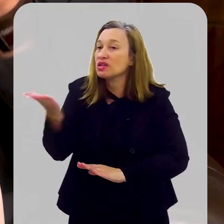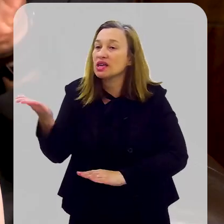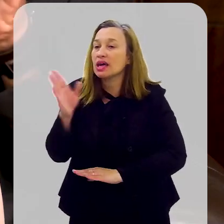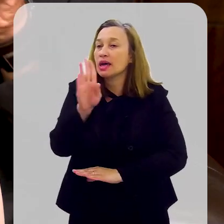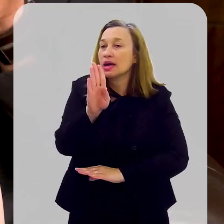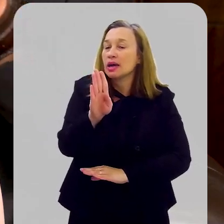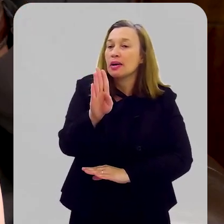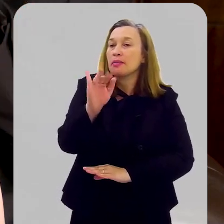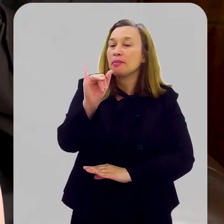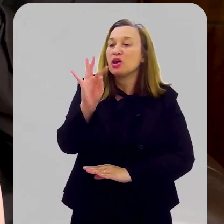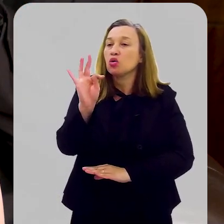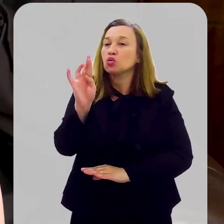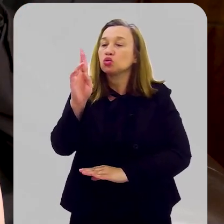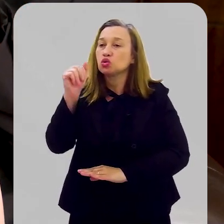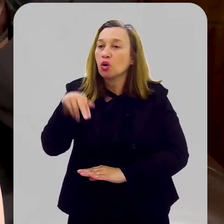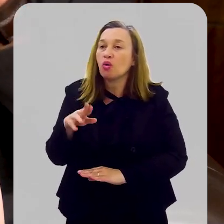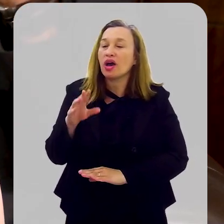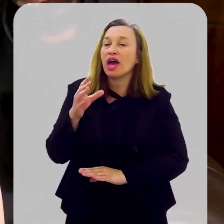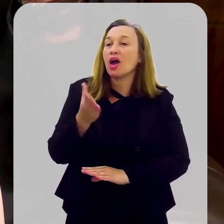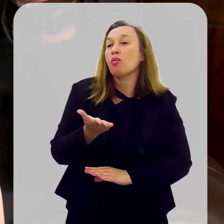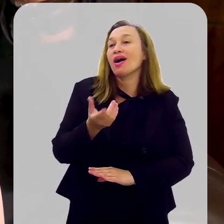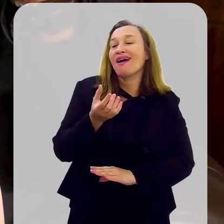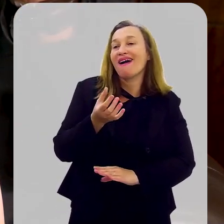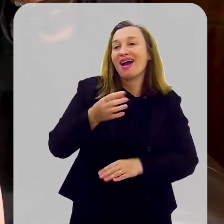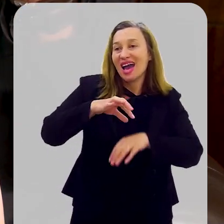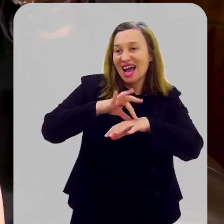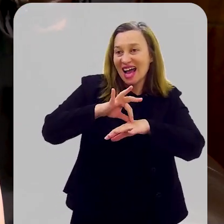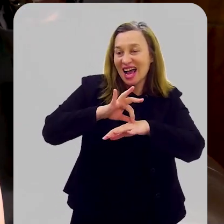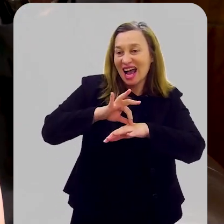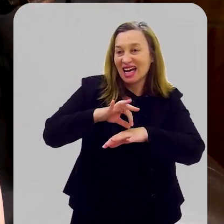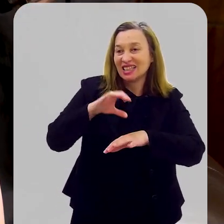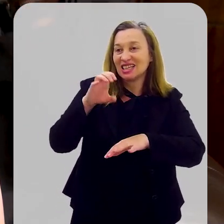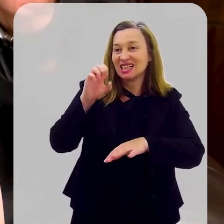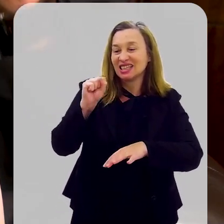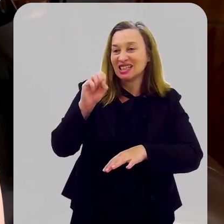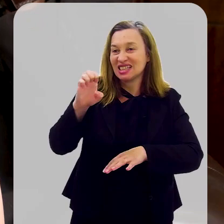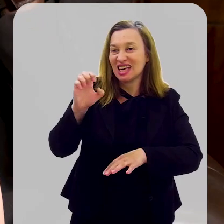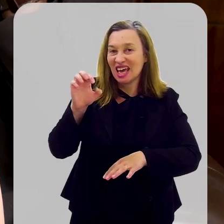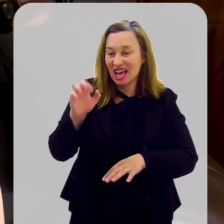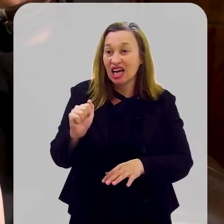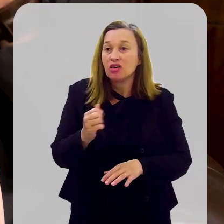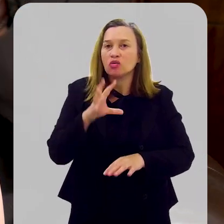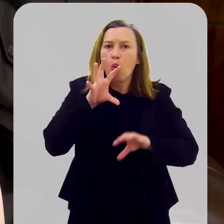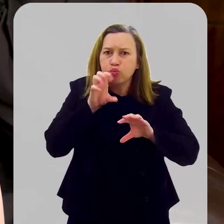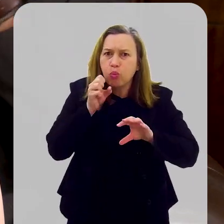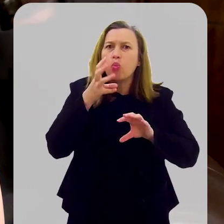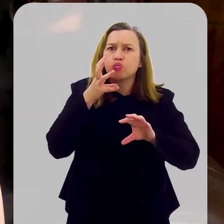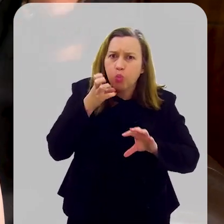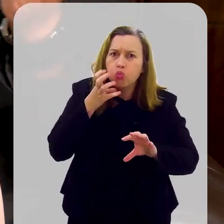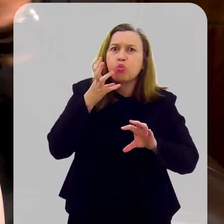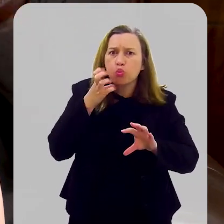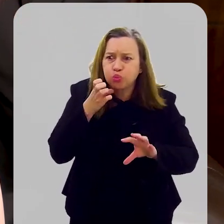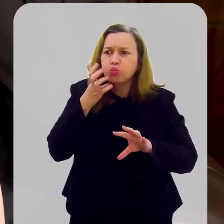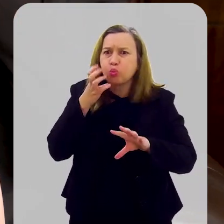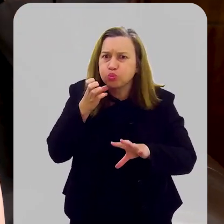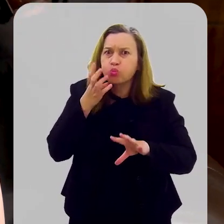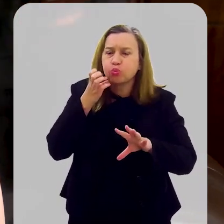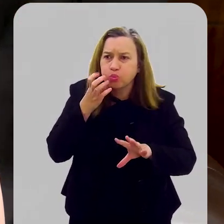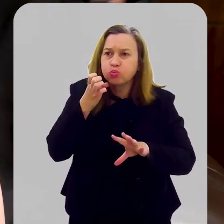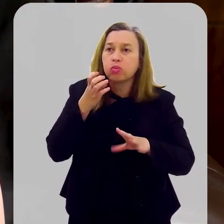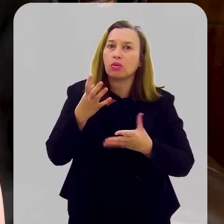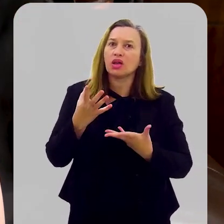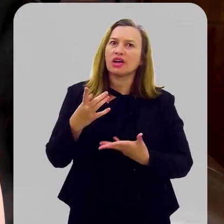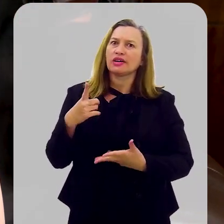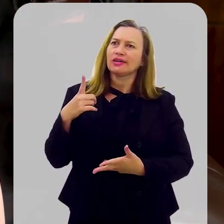junto com você. Bilton é uma carne seca numa embalagem que você morde aquela desgraceira aqui no Catemina, parece um